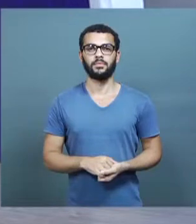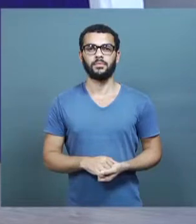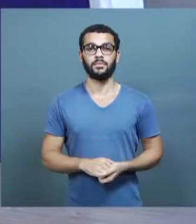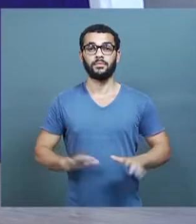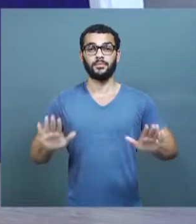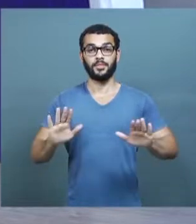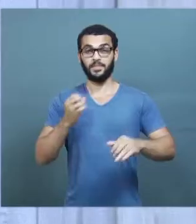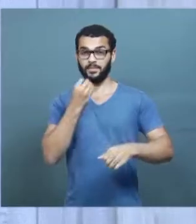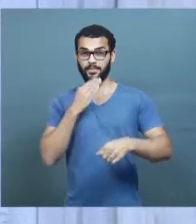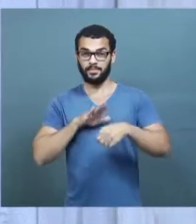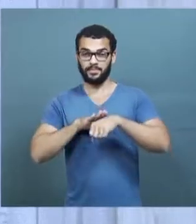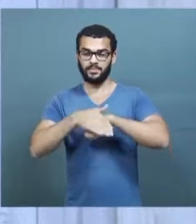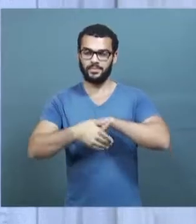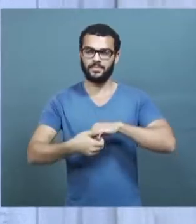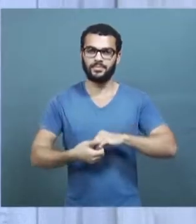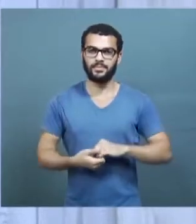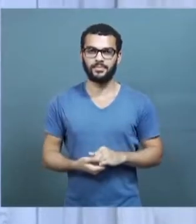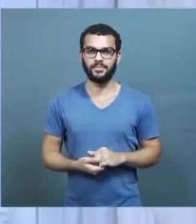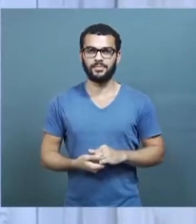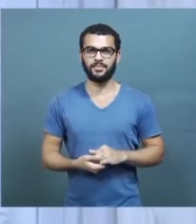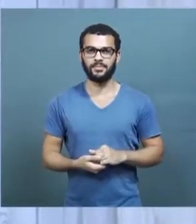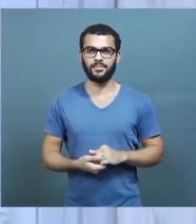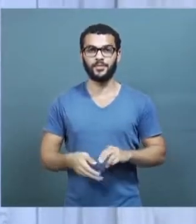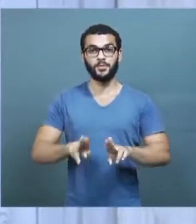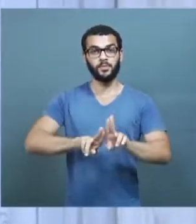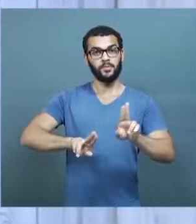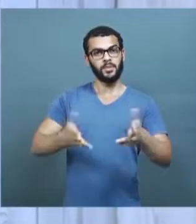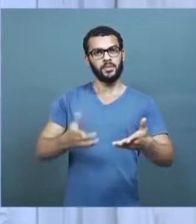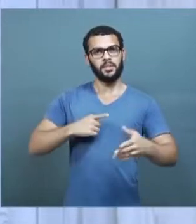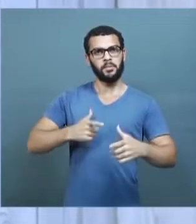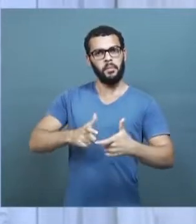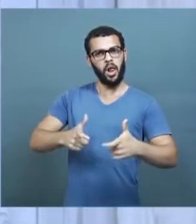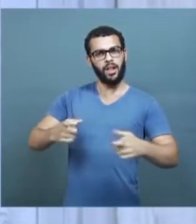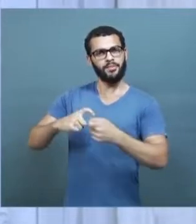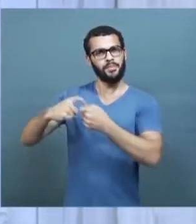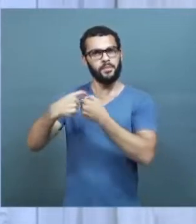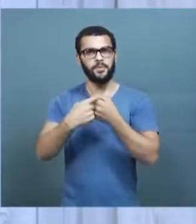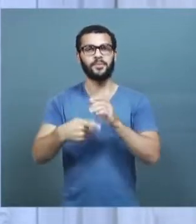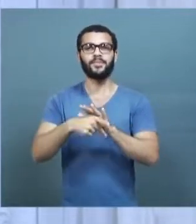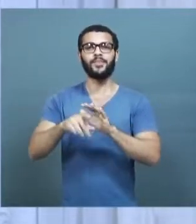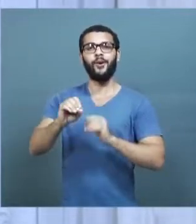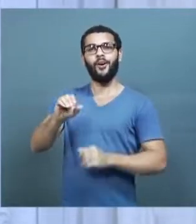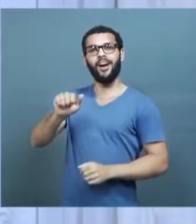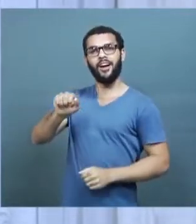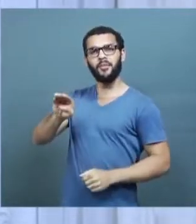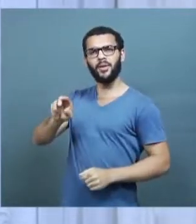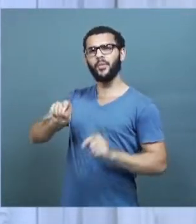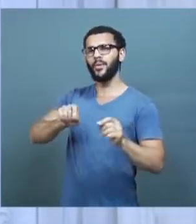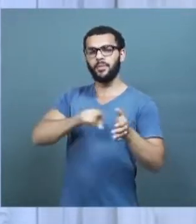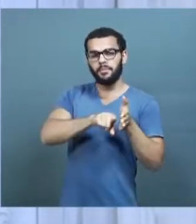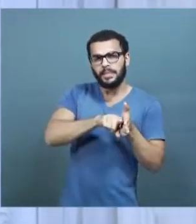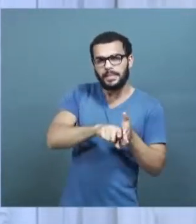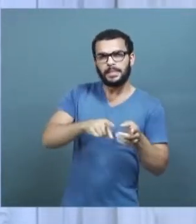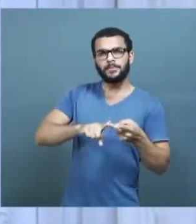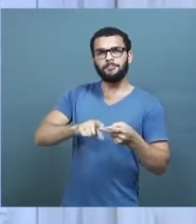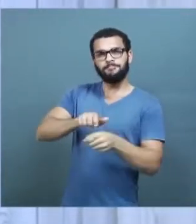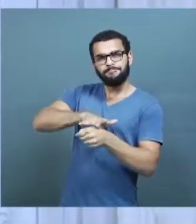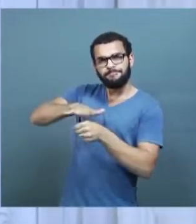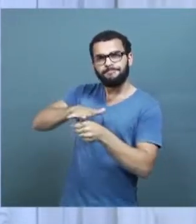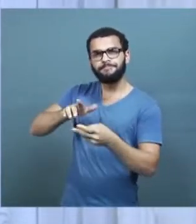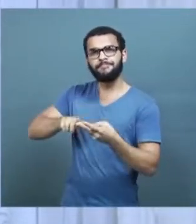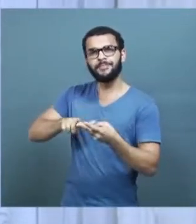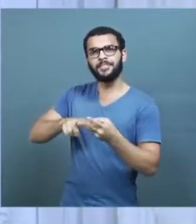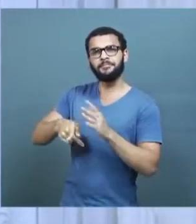Olá, boa noite. UFO amplia parceria com o AB em atividades de ensino, pesquisa, extensão e